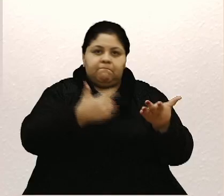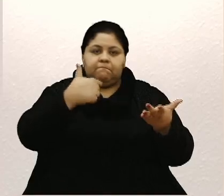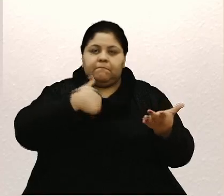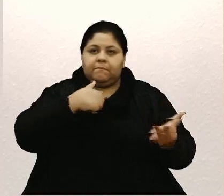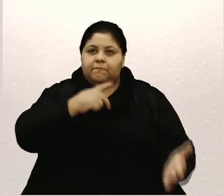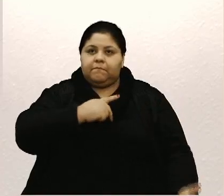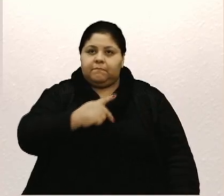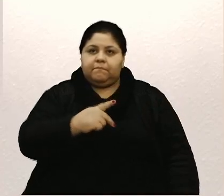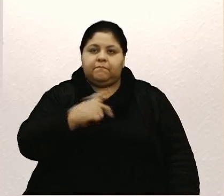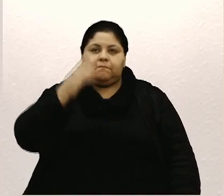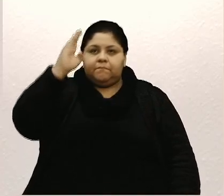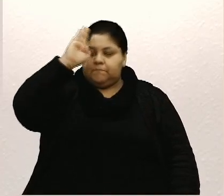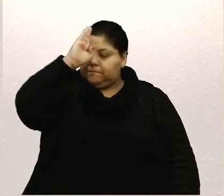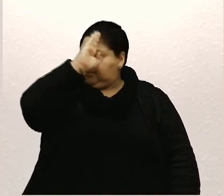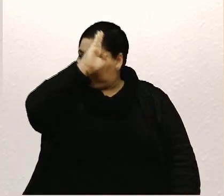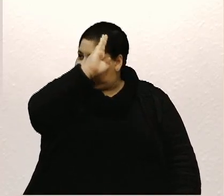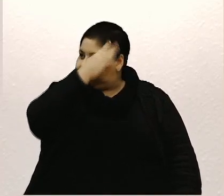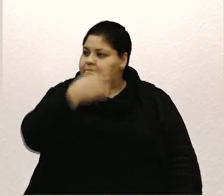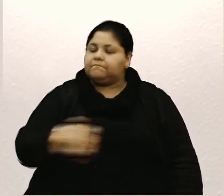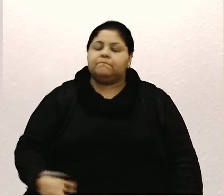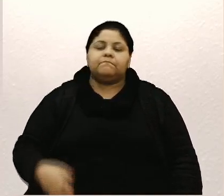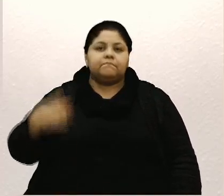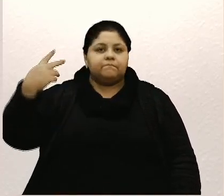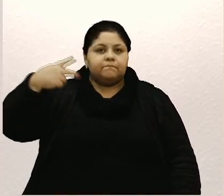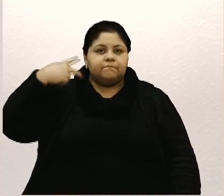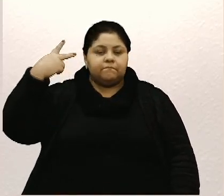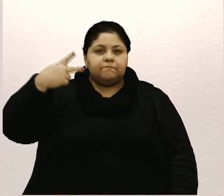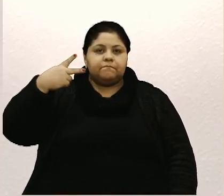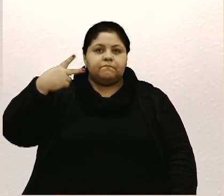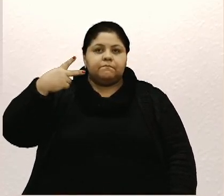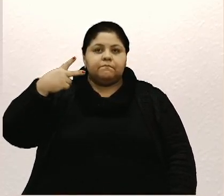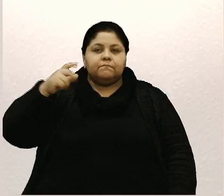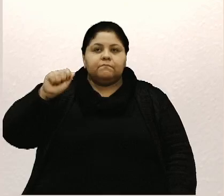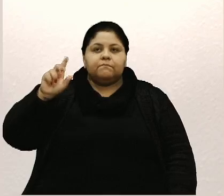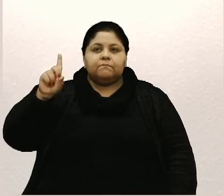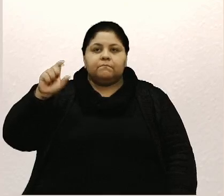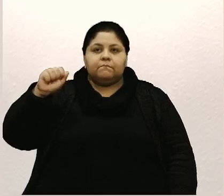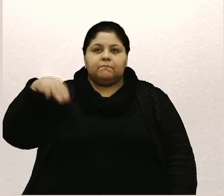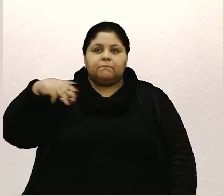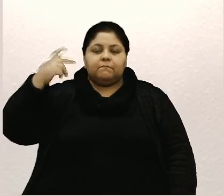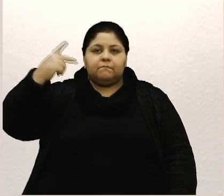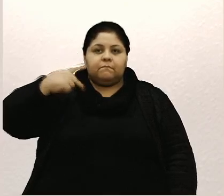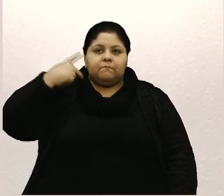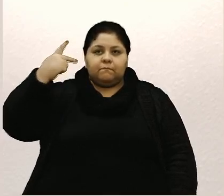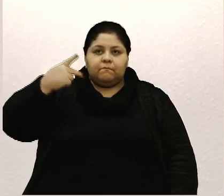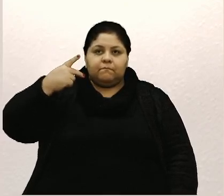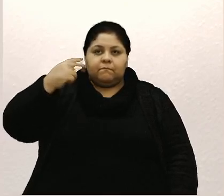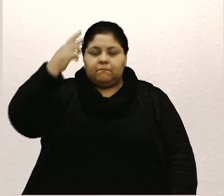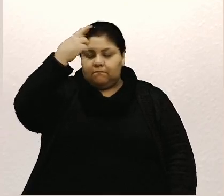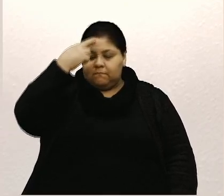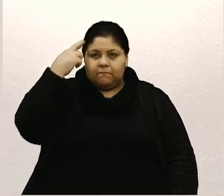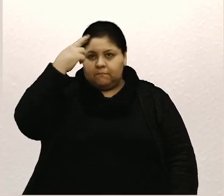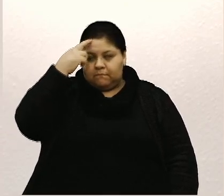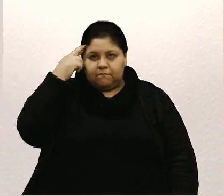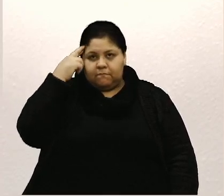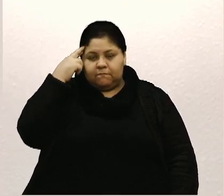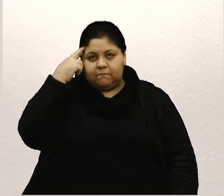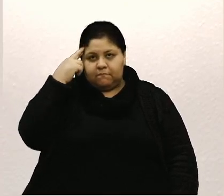presidente e relator Adriano Bressan, vereador Adam Heck, vereador Rafael Malcorra Bueno, vereador